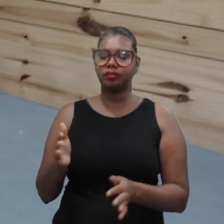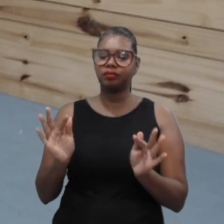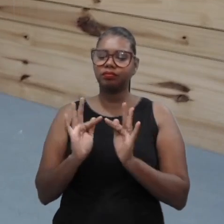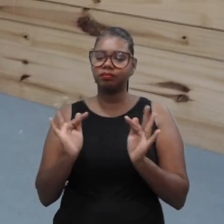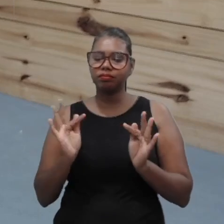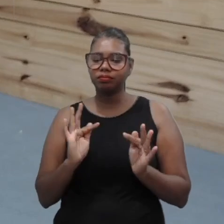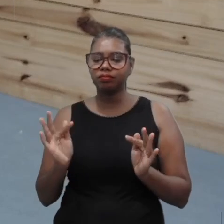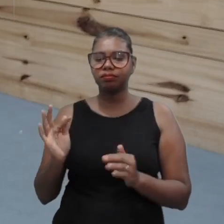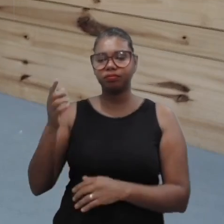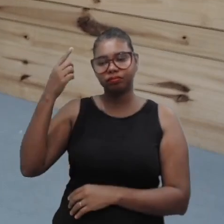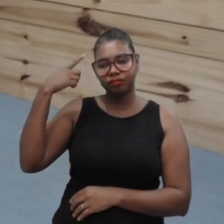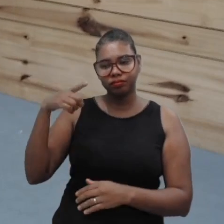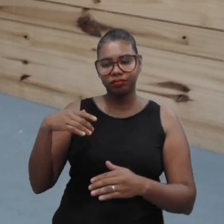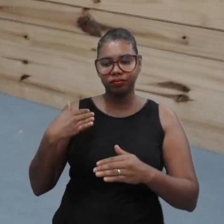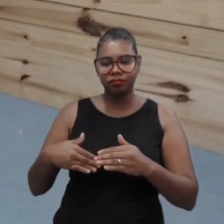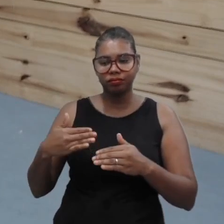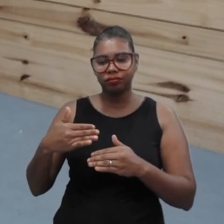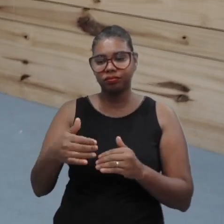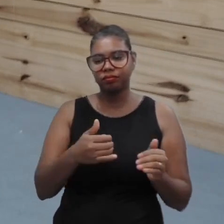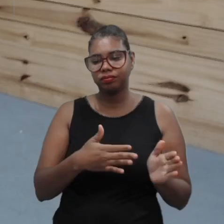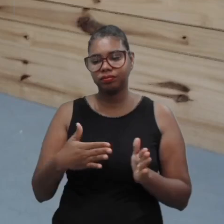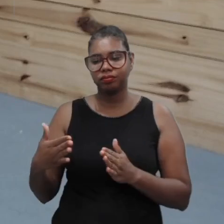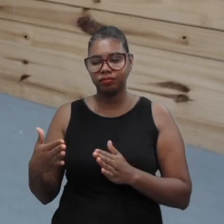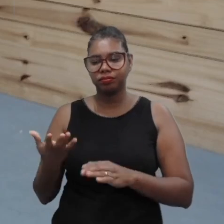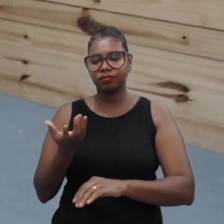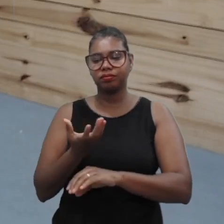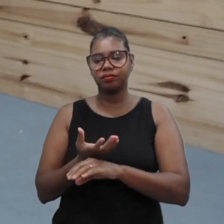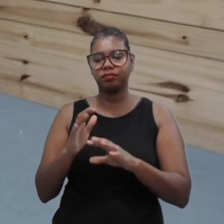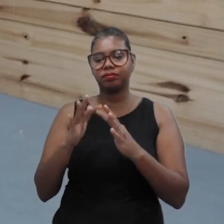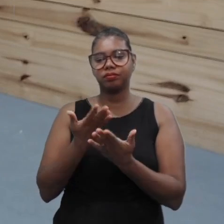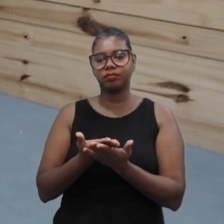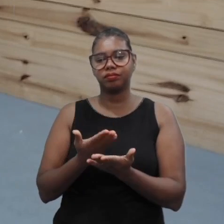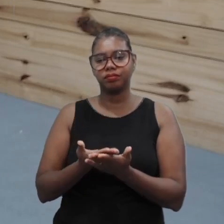de cada processo e de cada unidade escolar.